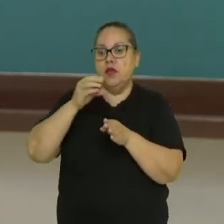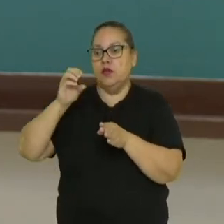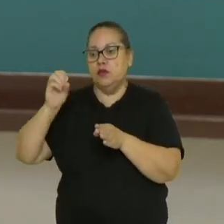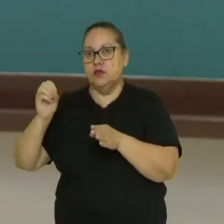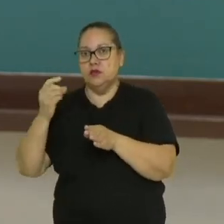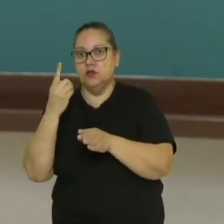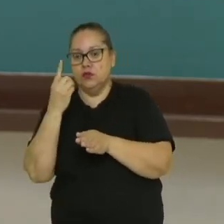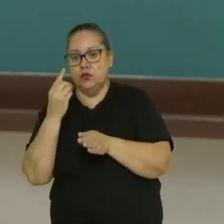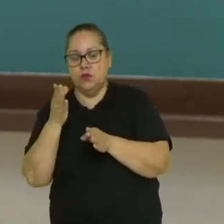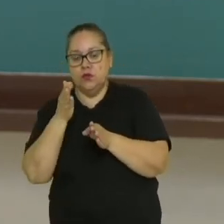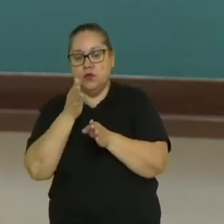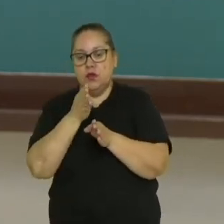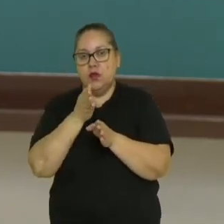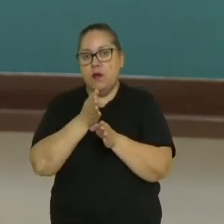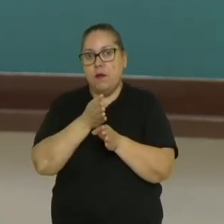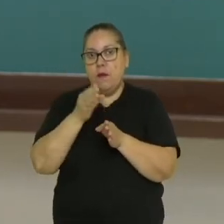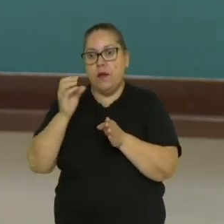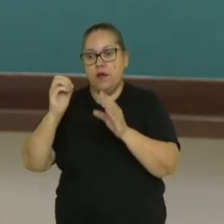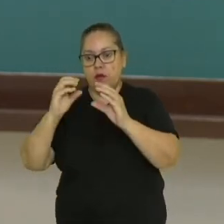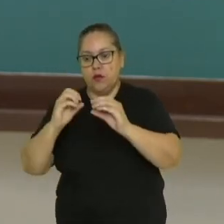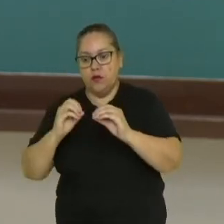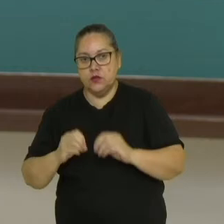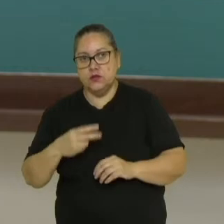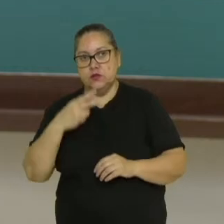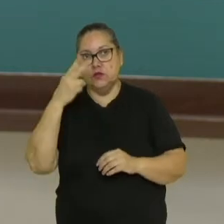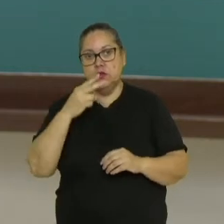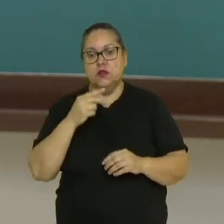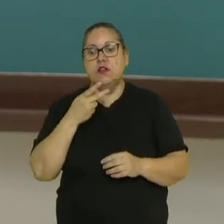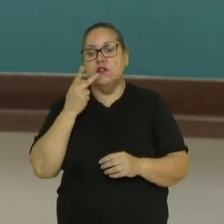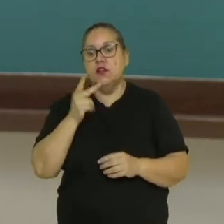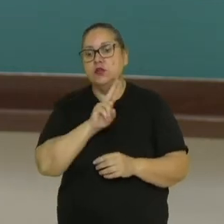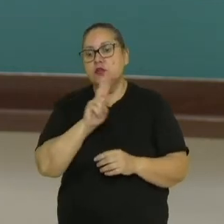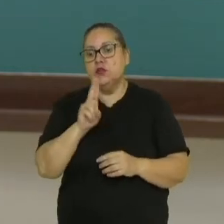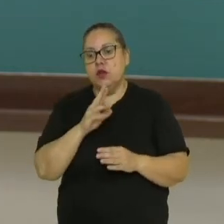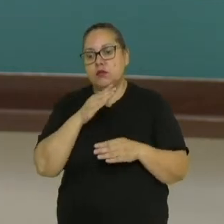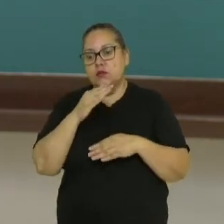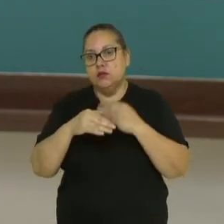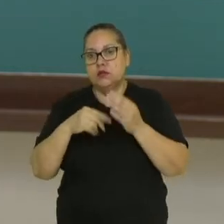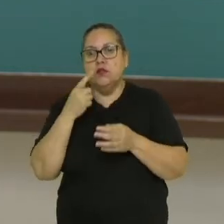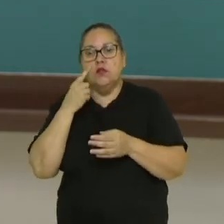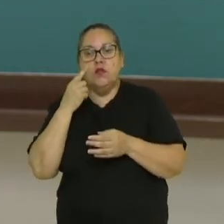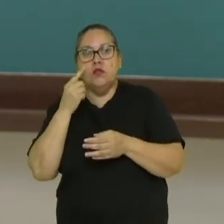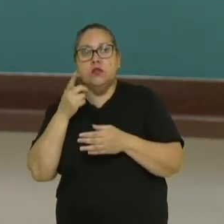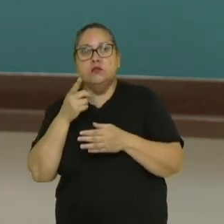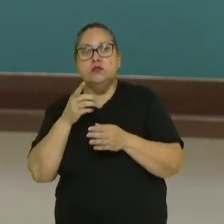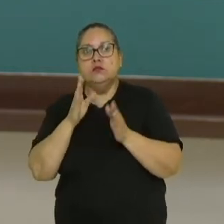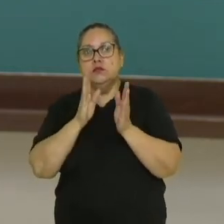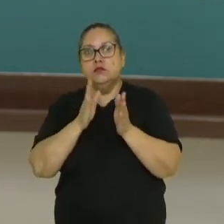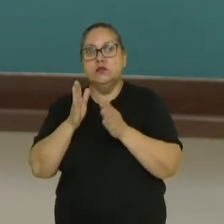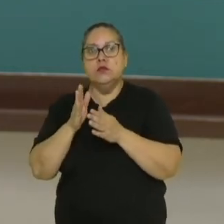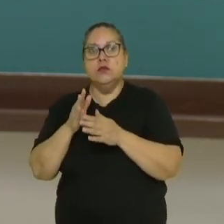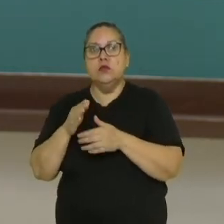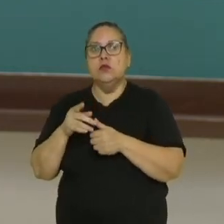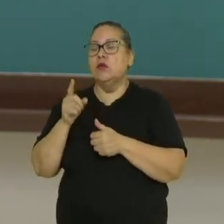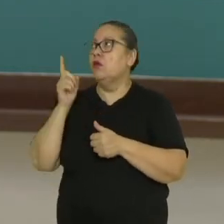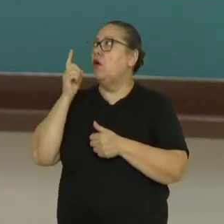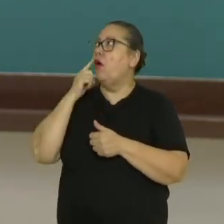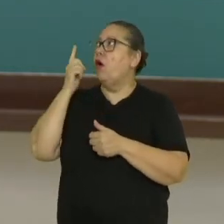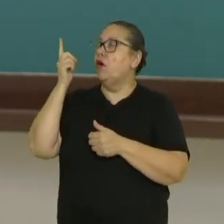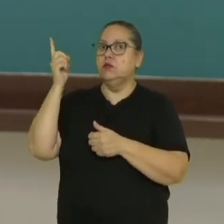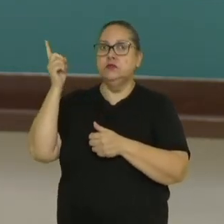2, agora só os vídeos. Eu vou falando o nome das etapas e vocês vão acompanhando os videozinhos, olha.